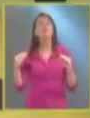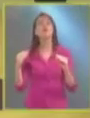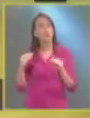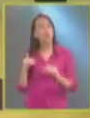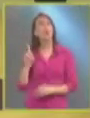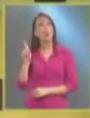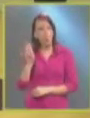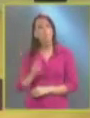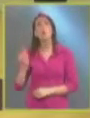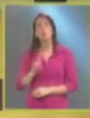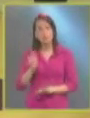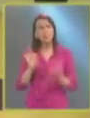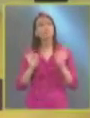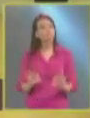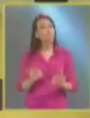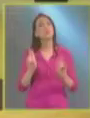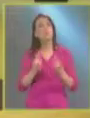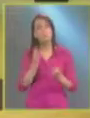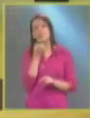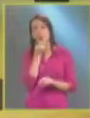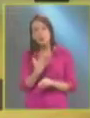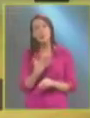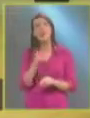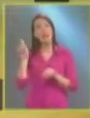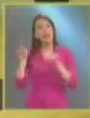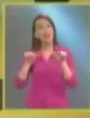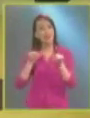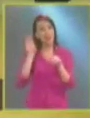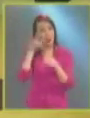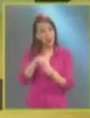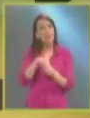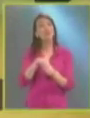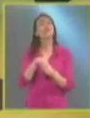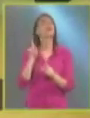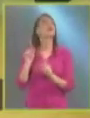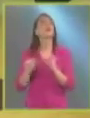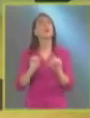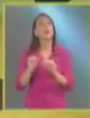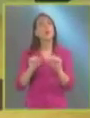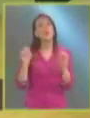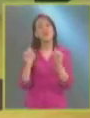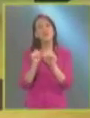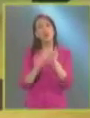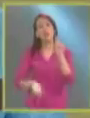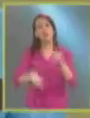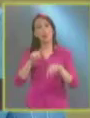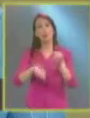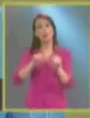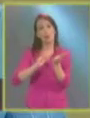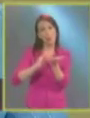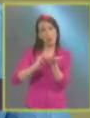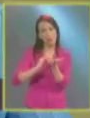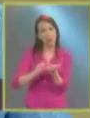Eu uso bem, Roberta. Eu, no meu trabalho, eu fico mais voltado para fazer os materiais em Braille, porque eu tenho um